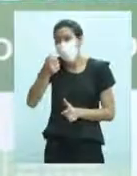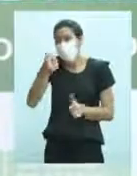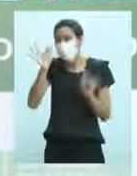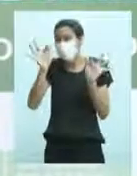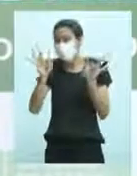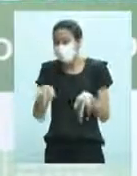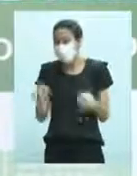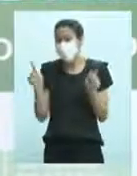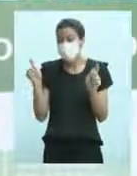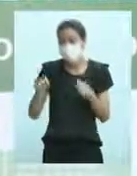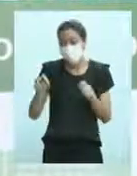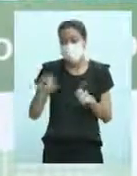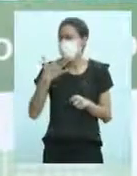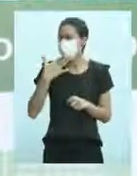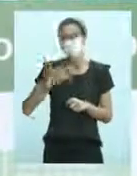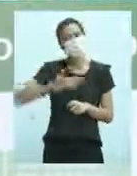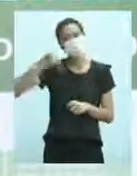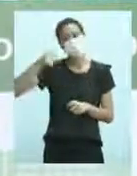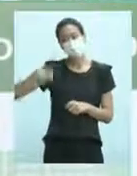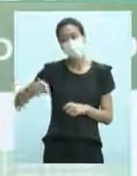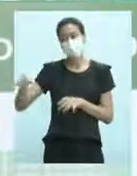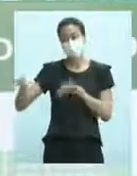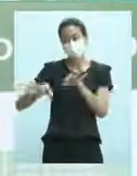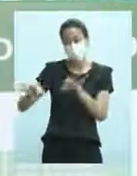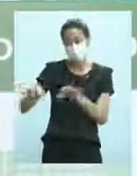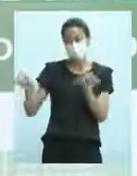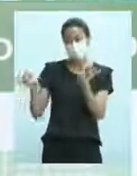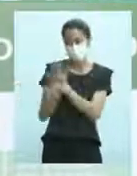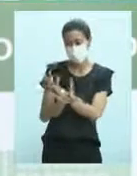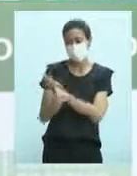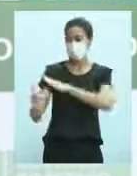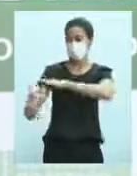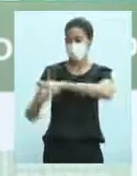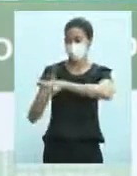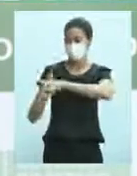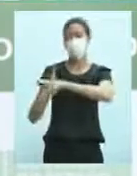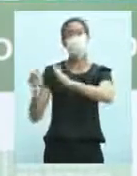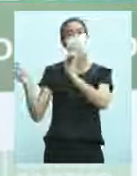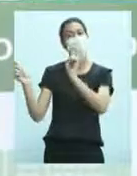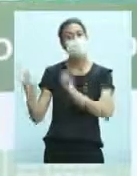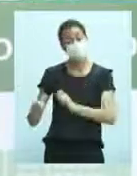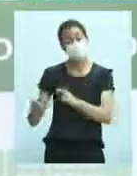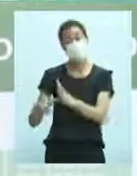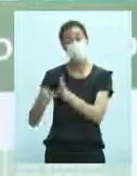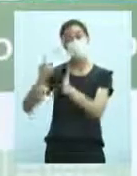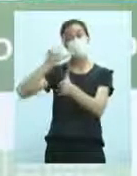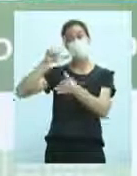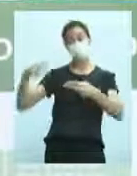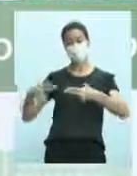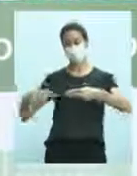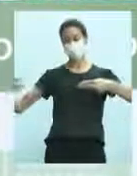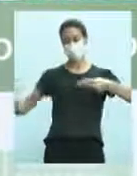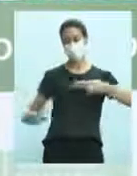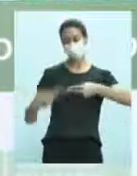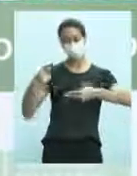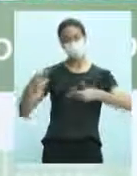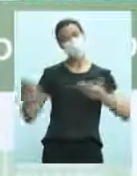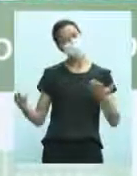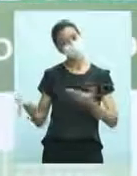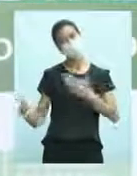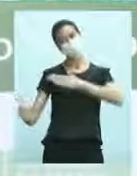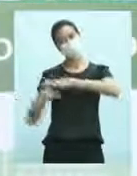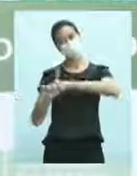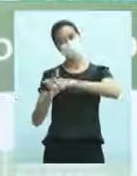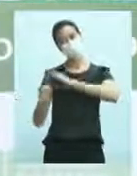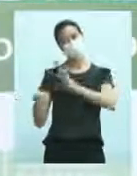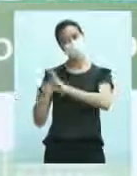seria muito melhor fazer a funcionar mesmo antecipando a sua inauguração para atendimento